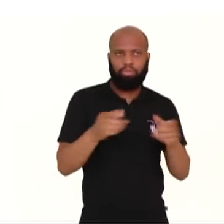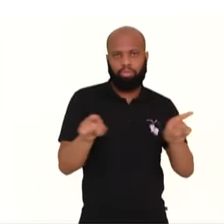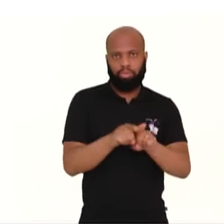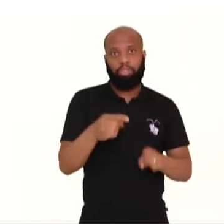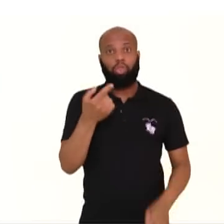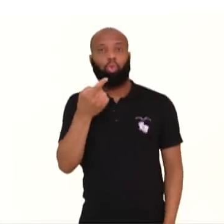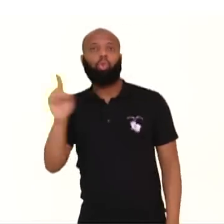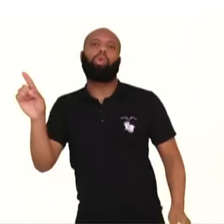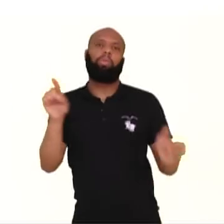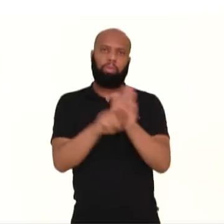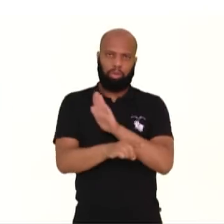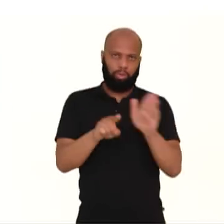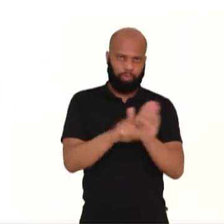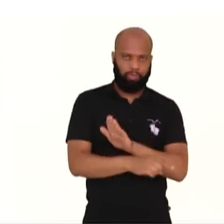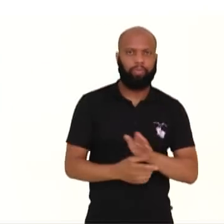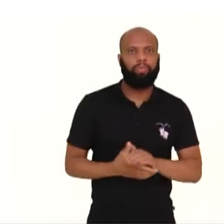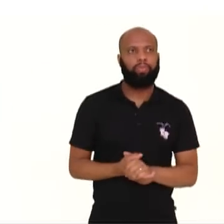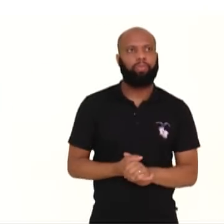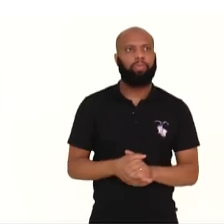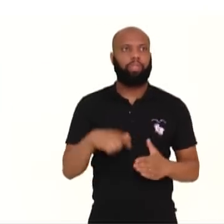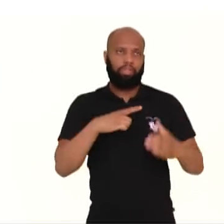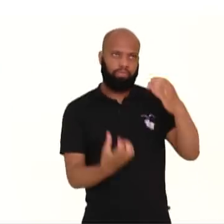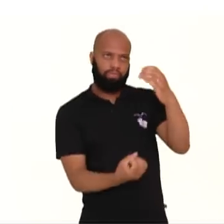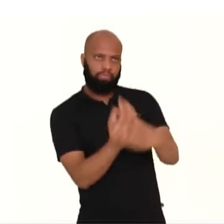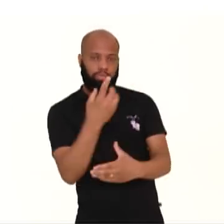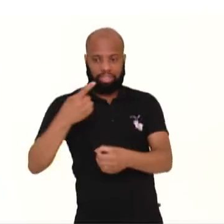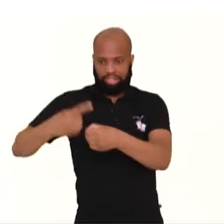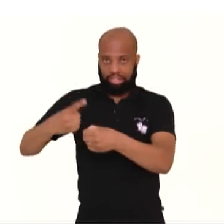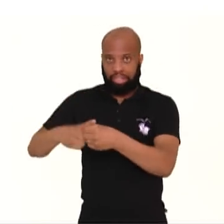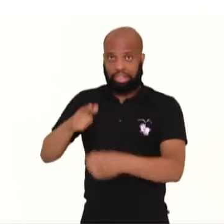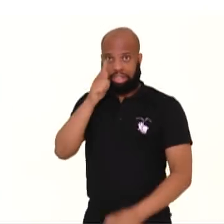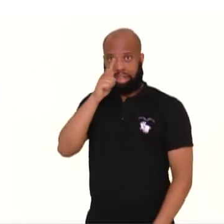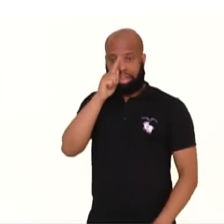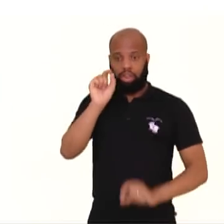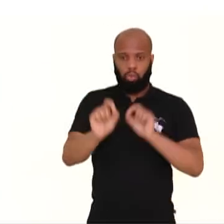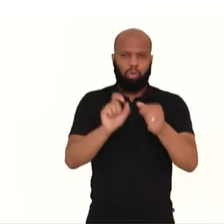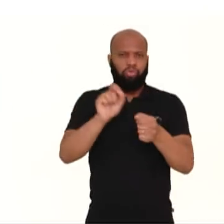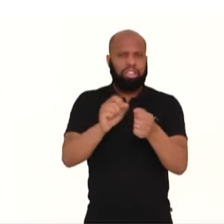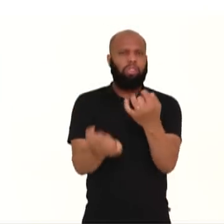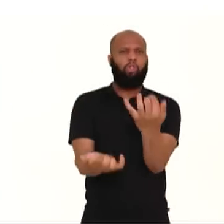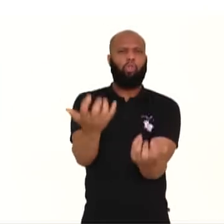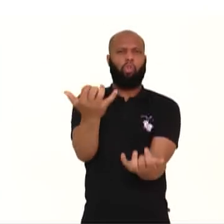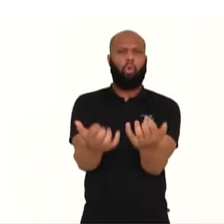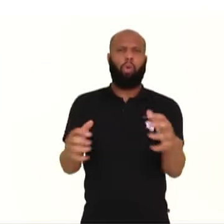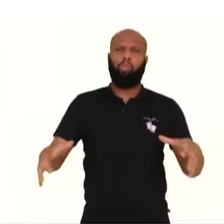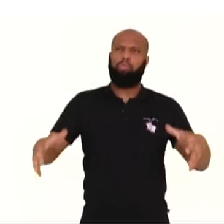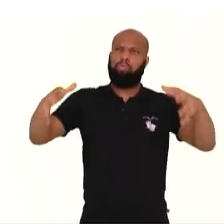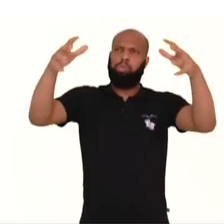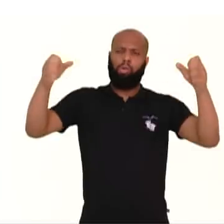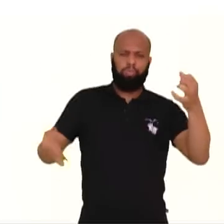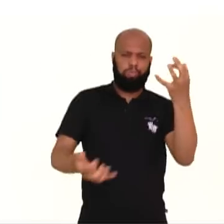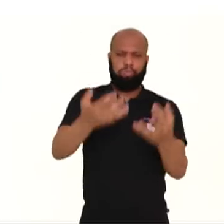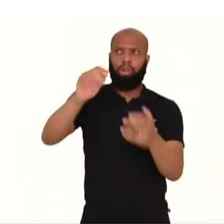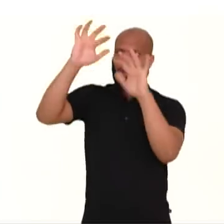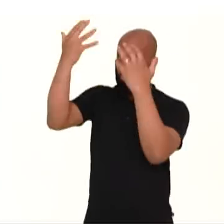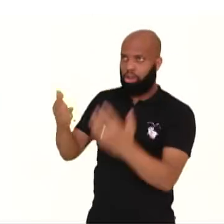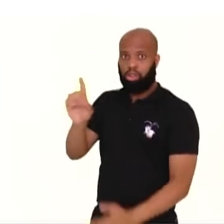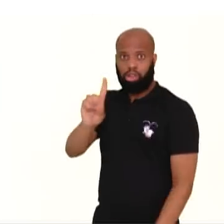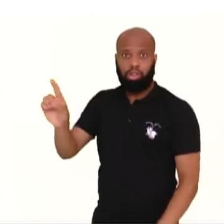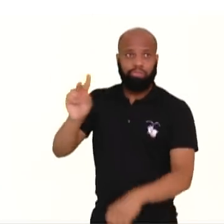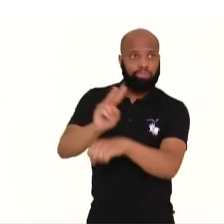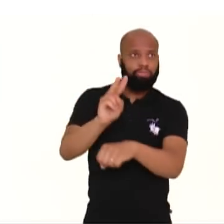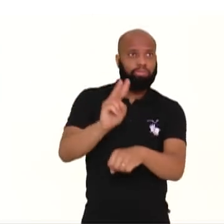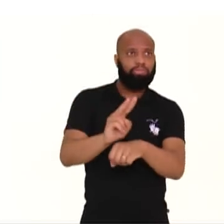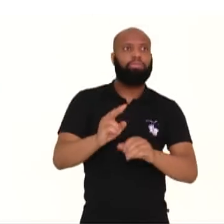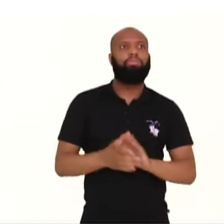para encerrarmos esse conteúdo. Na fundação das cidades gregas, era comum se acenderem uma grande fogueira em homenagem à deusa